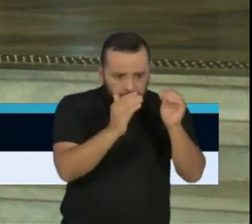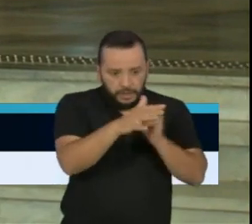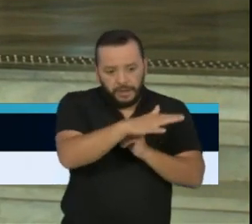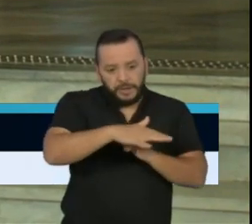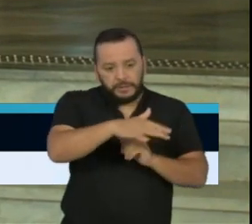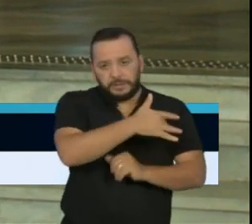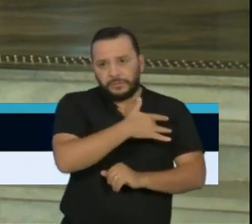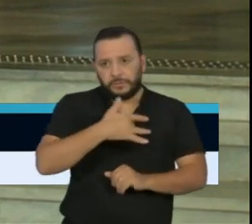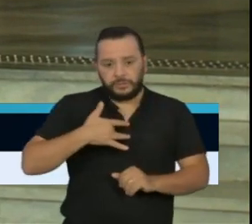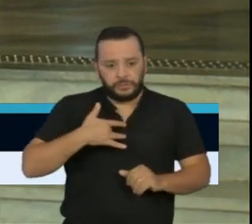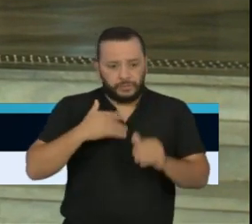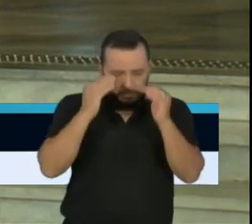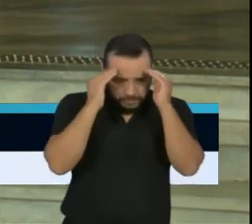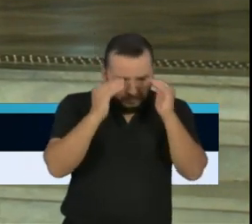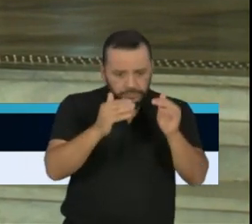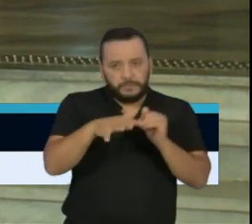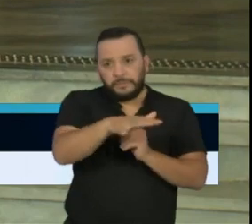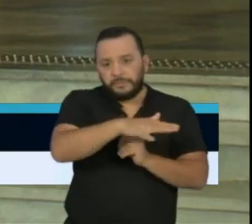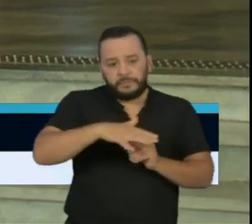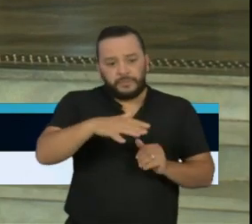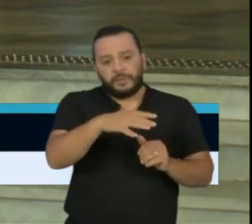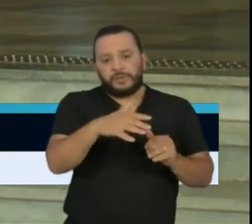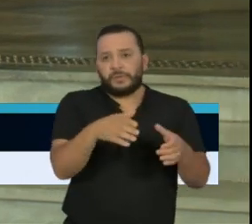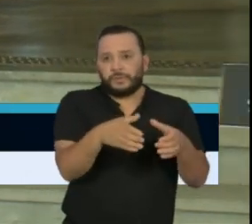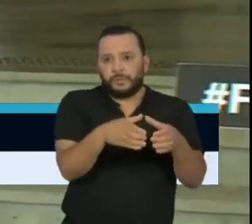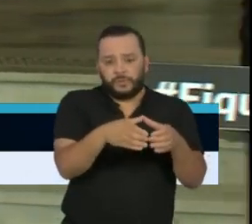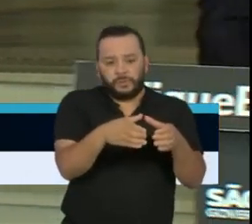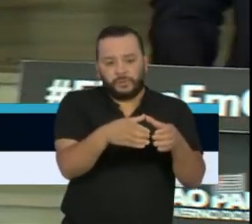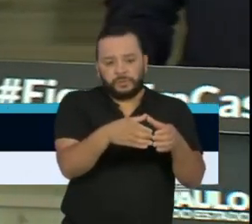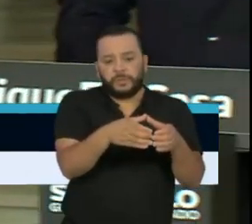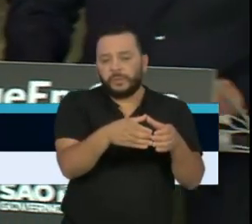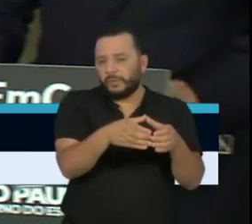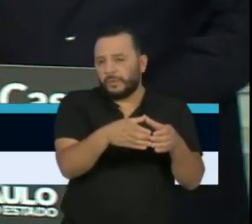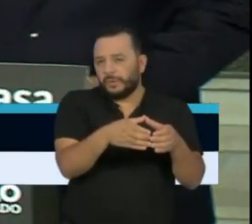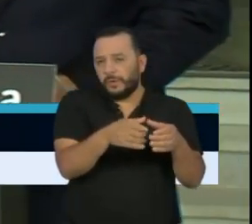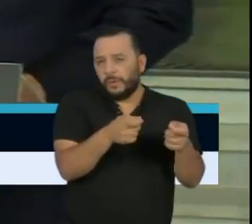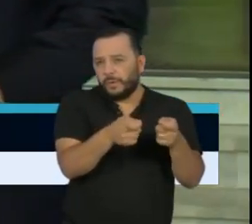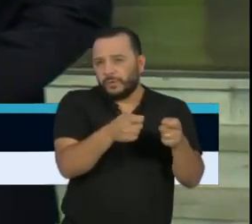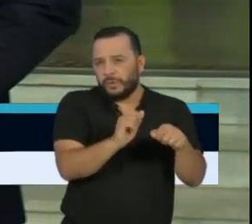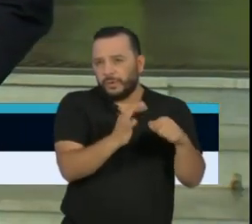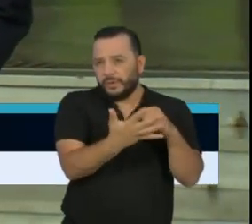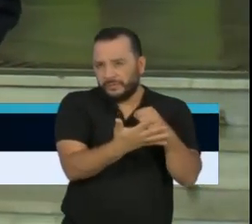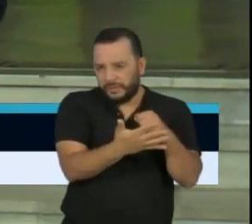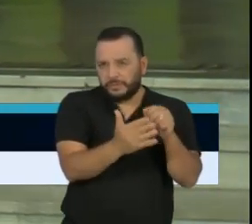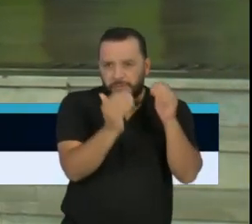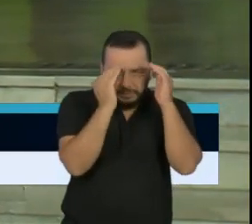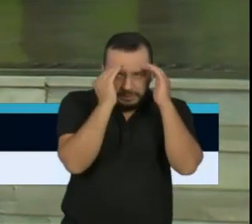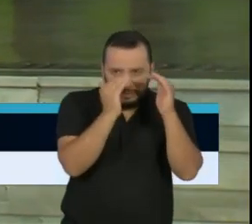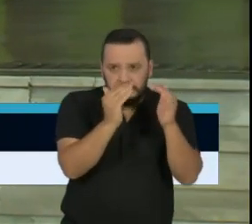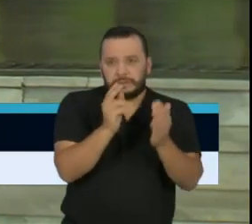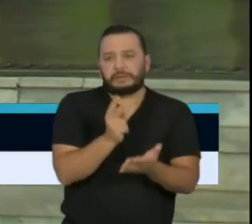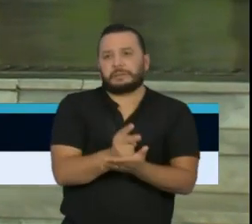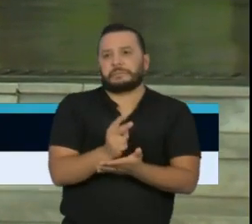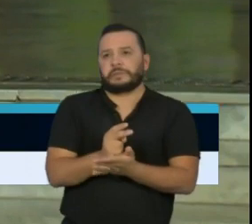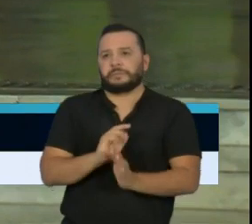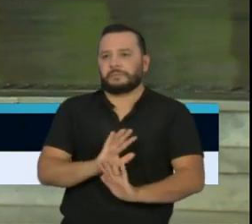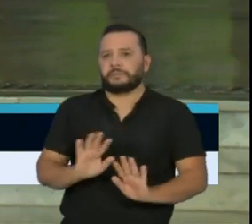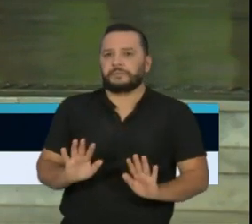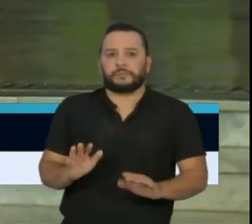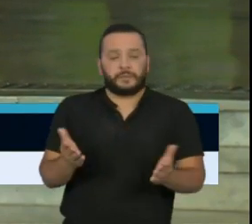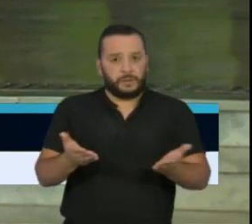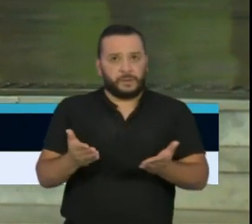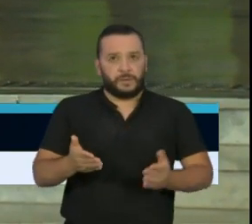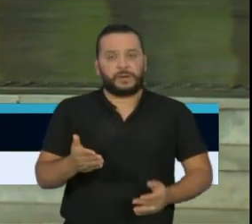estadual como também a observação no nível municipal. Obrigado, secretário Rocieli. Marcelo, vou pedir agora ao secretário de Governo e